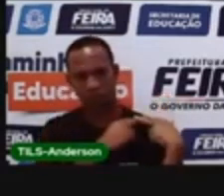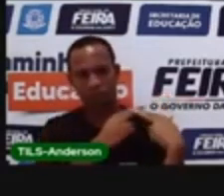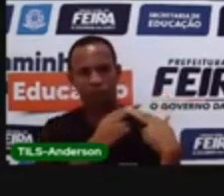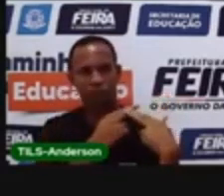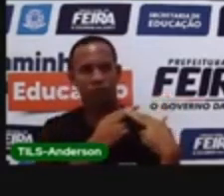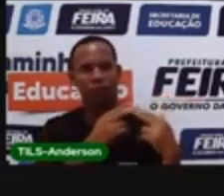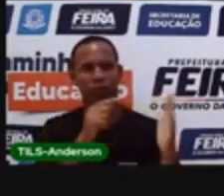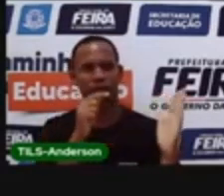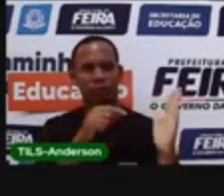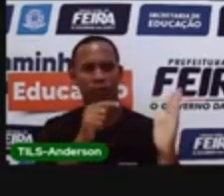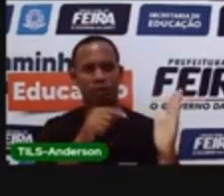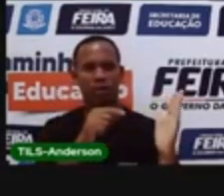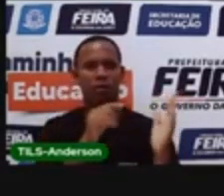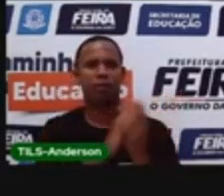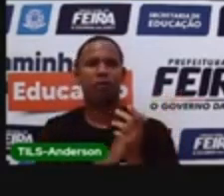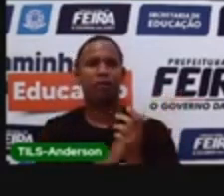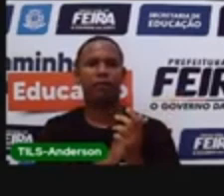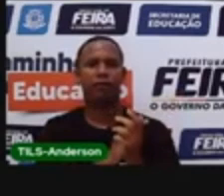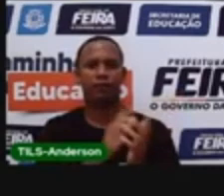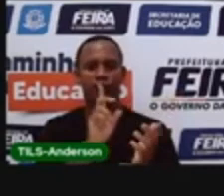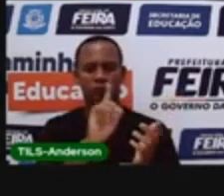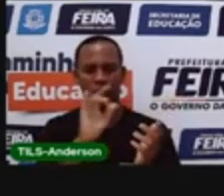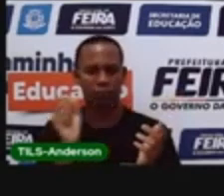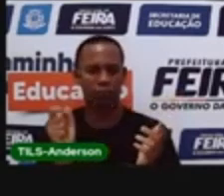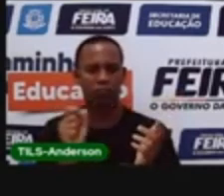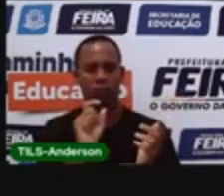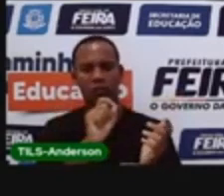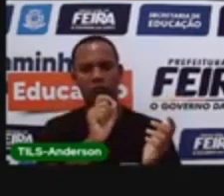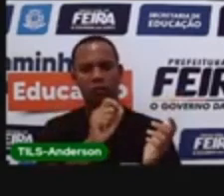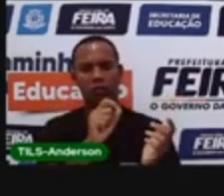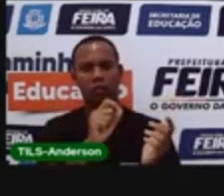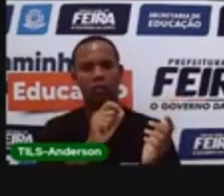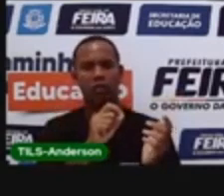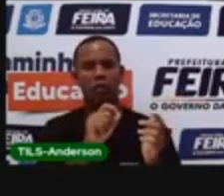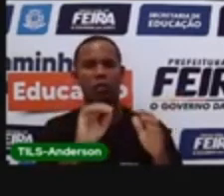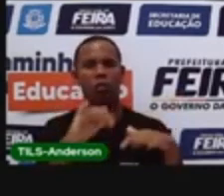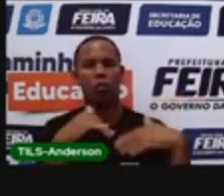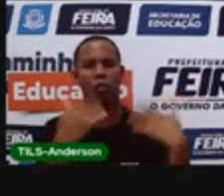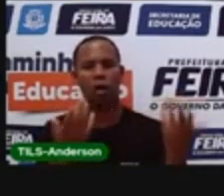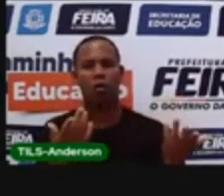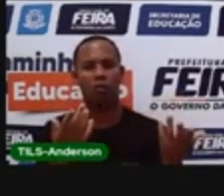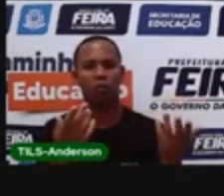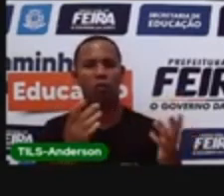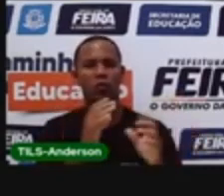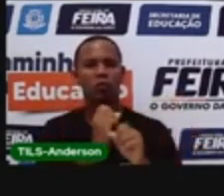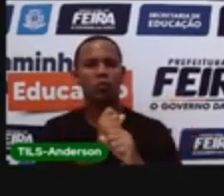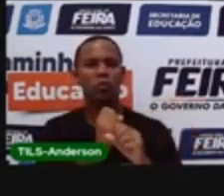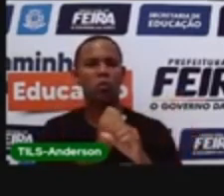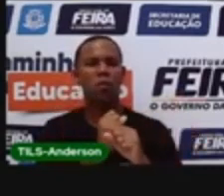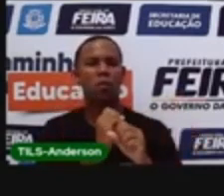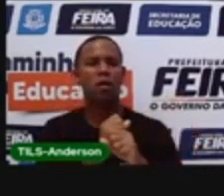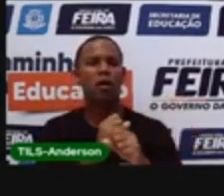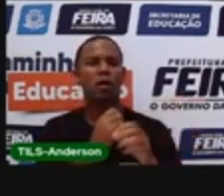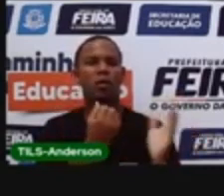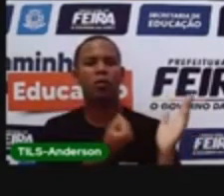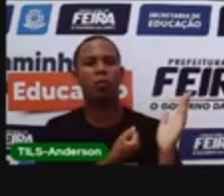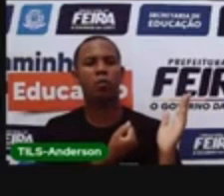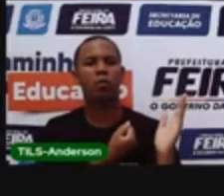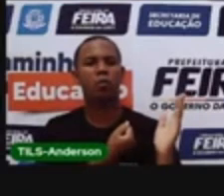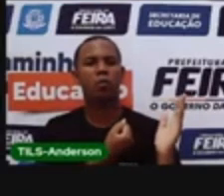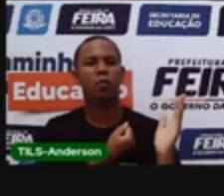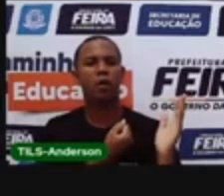essa conta, tá? Data de vencimento da conta. Qual o total a pagar e o número da